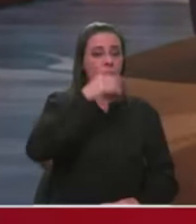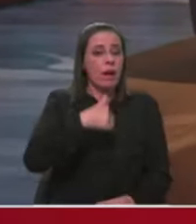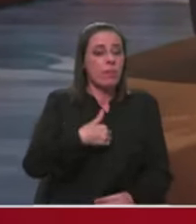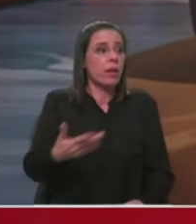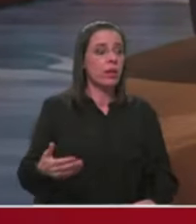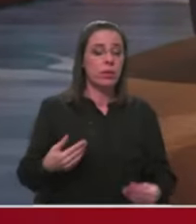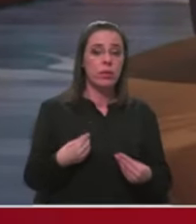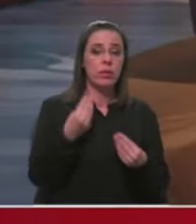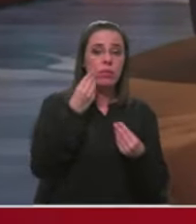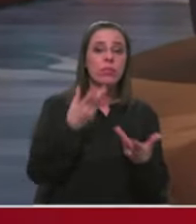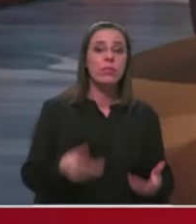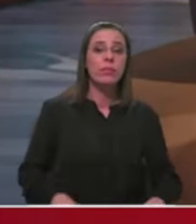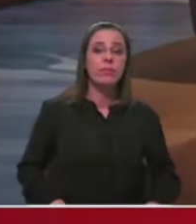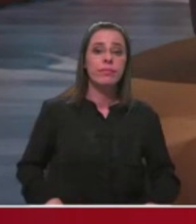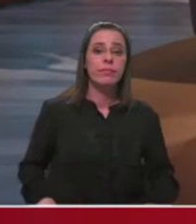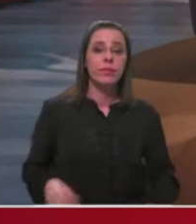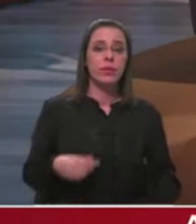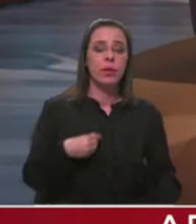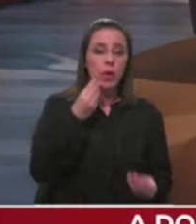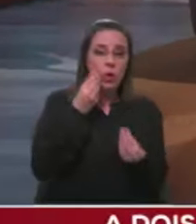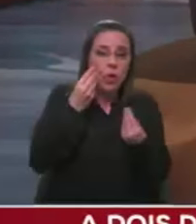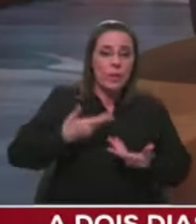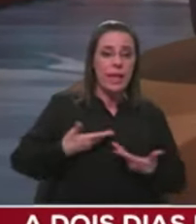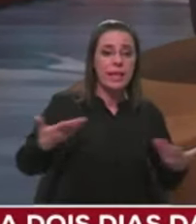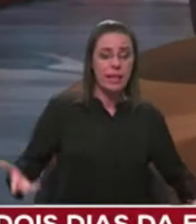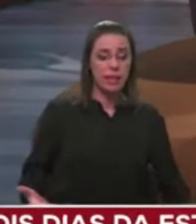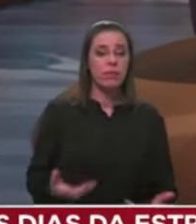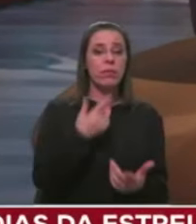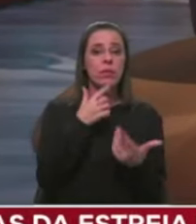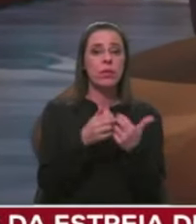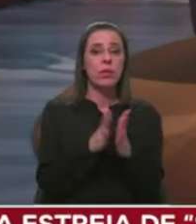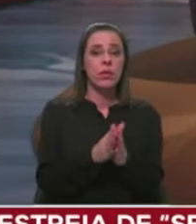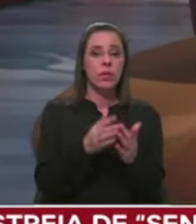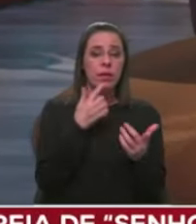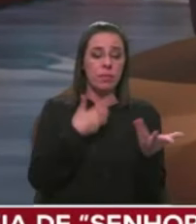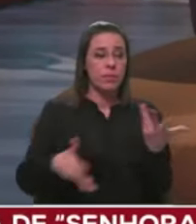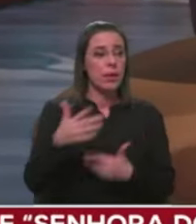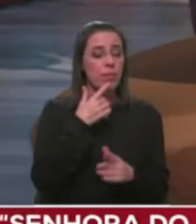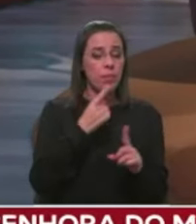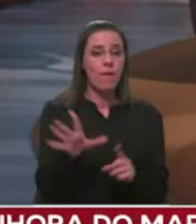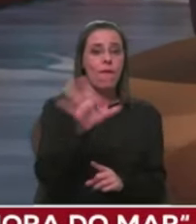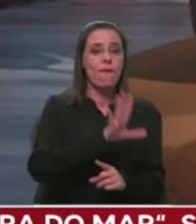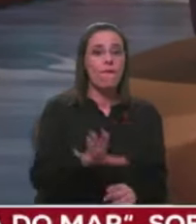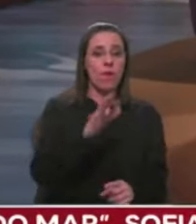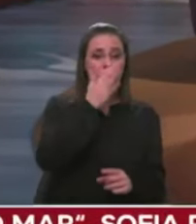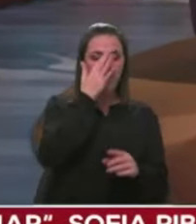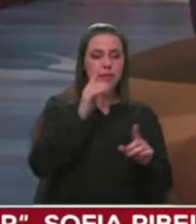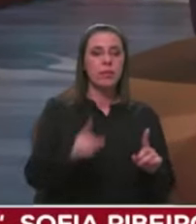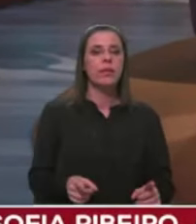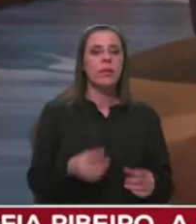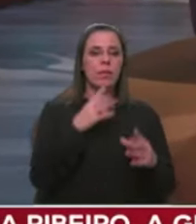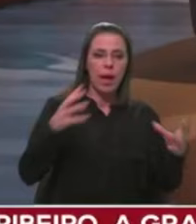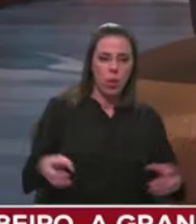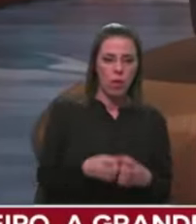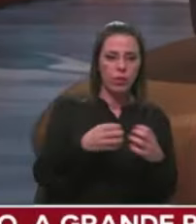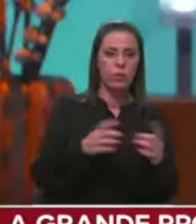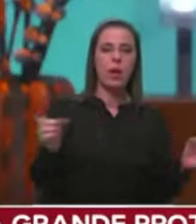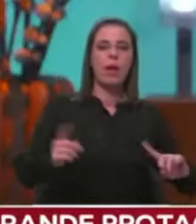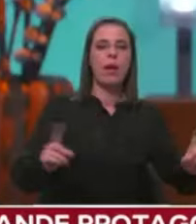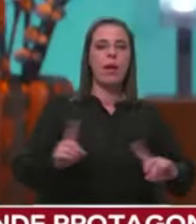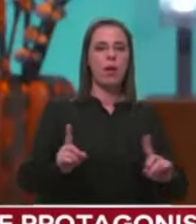nós somos muito pitorescos e entendemos muito bem uns aos outros com esta nossa forma mas de estar. Mas é conflituoso ou não?